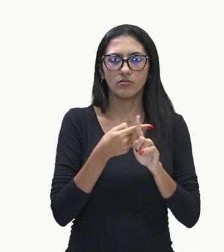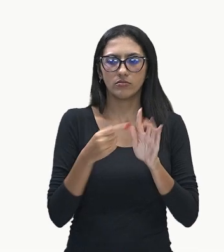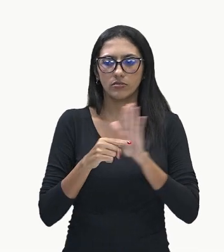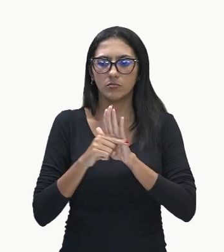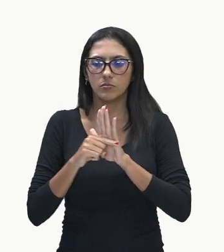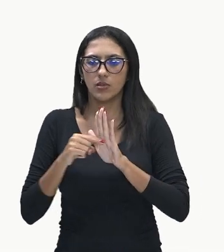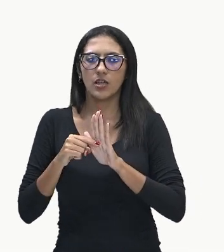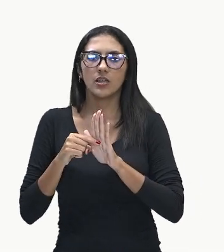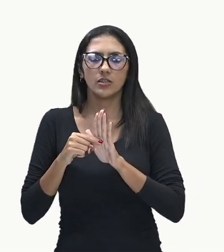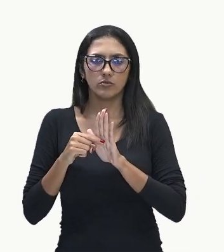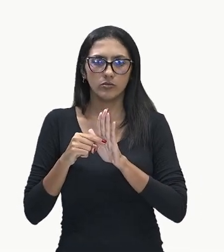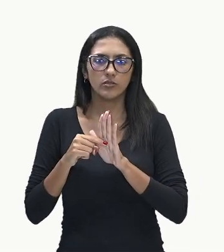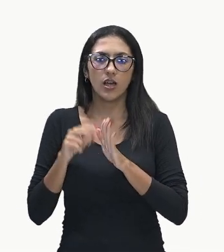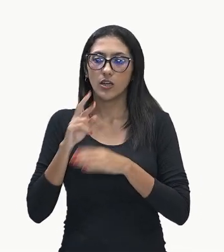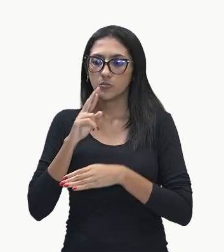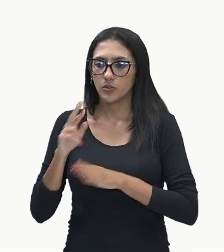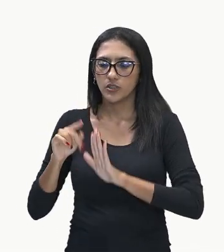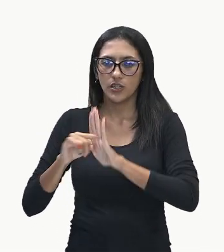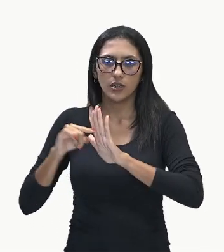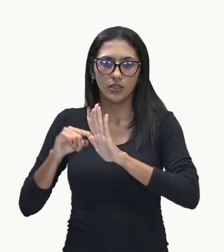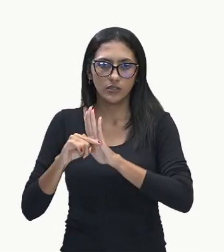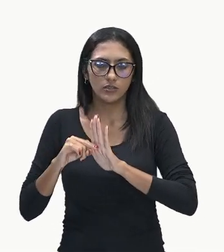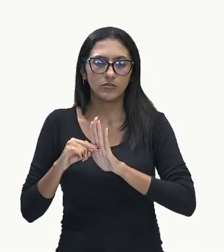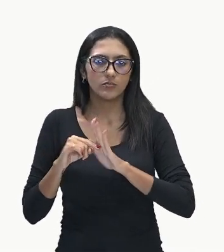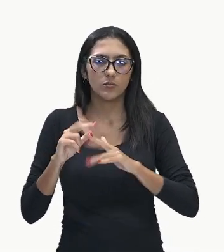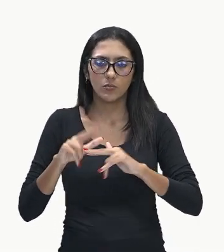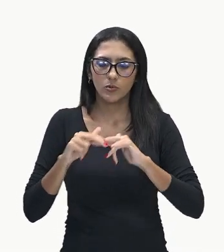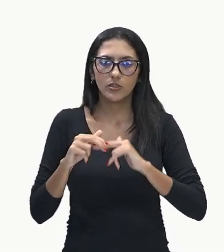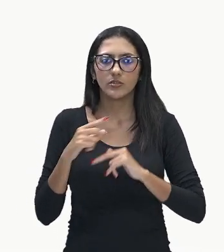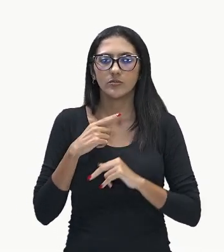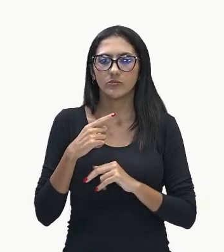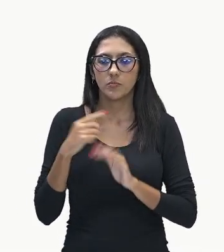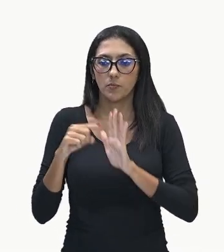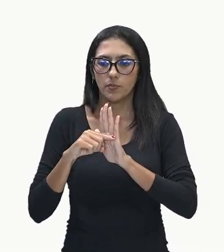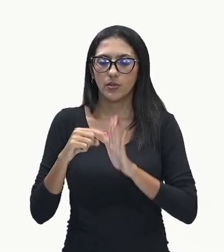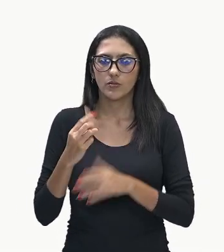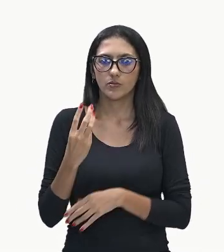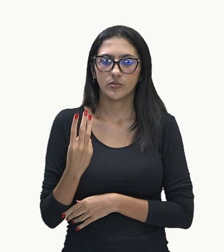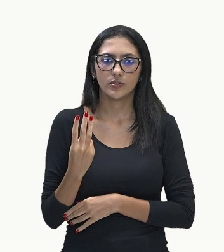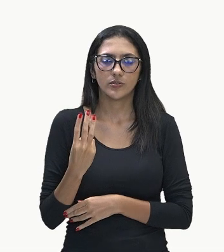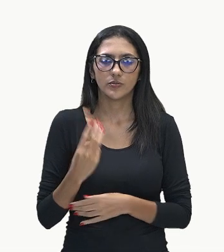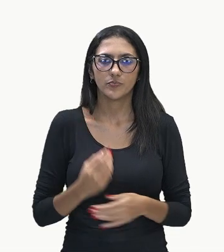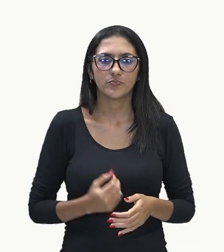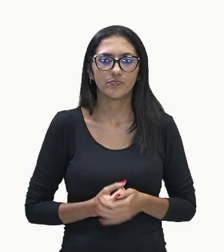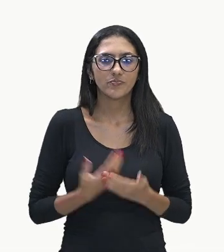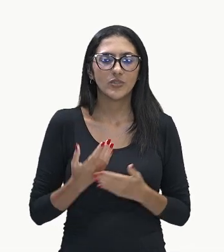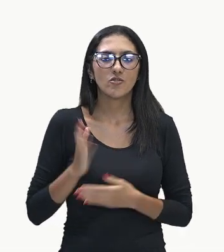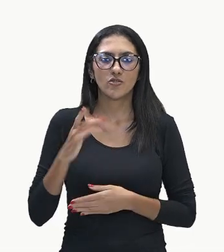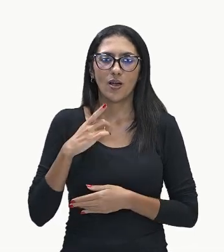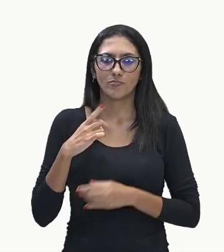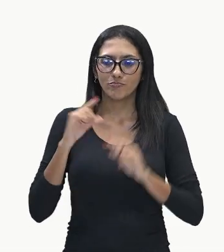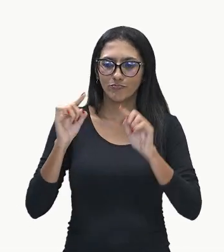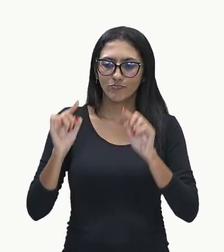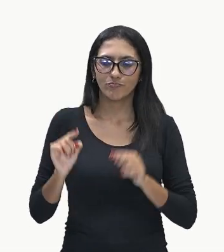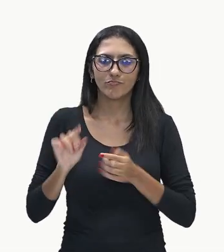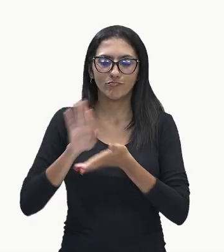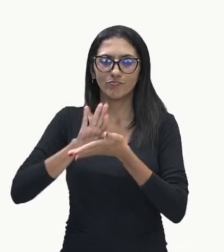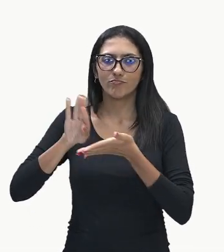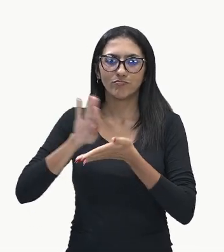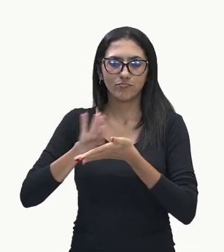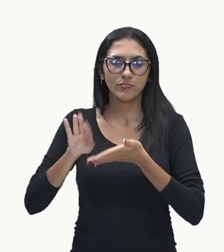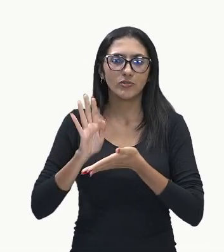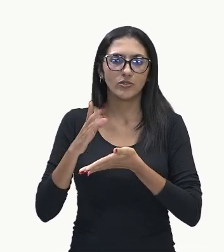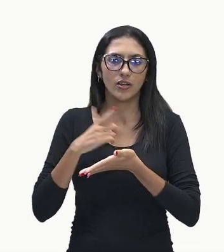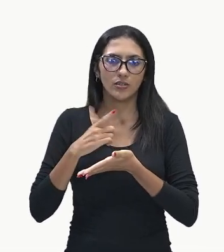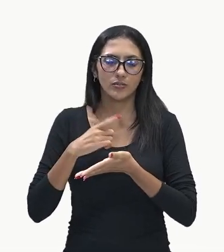resultado negativo. Por isso que aqui ficou negativo. Pronto, eliminei o parêntese através da